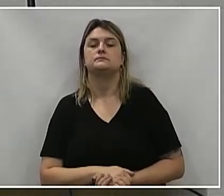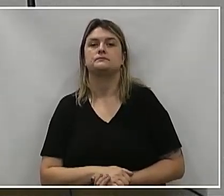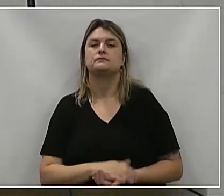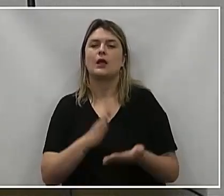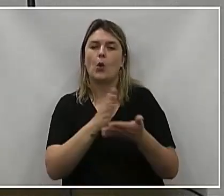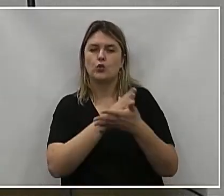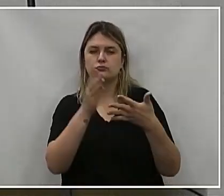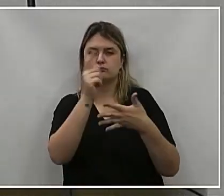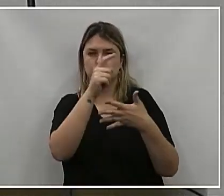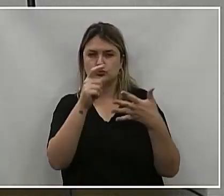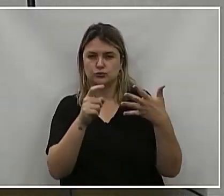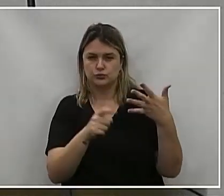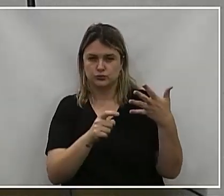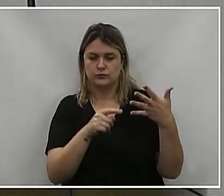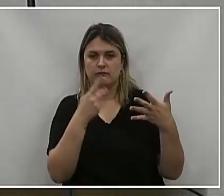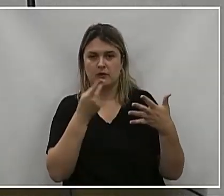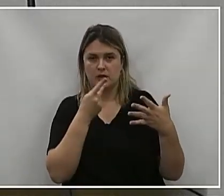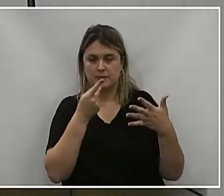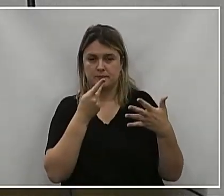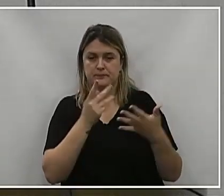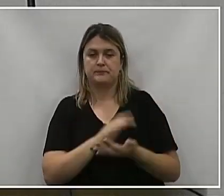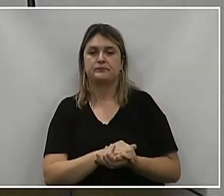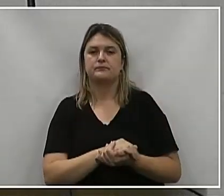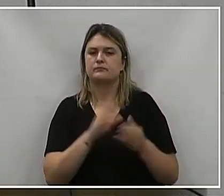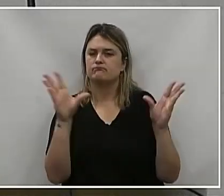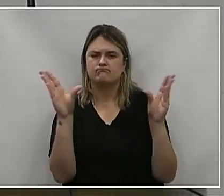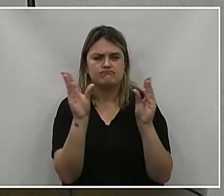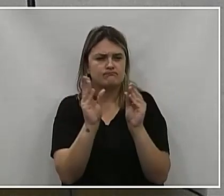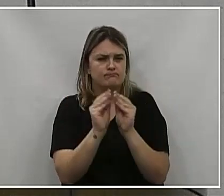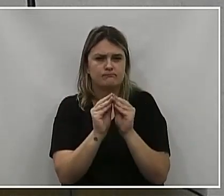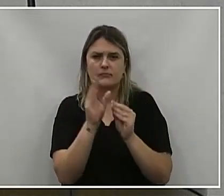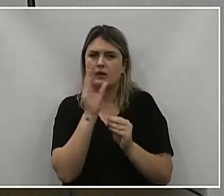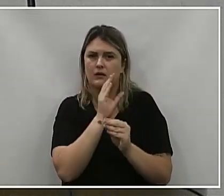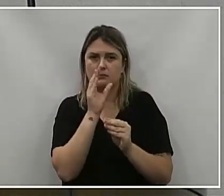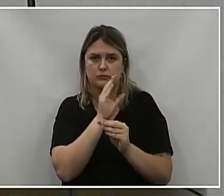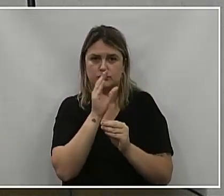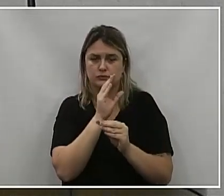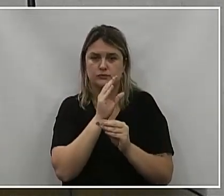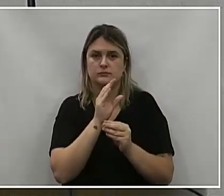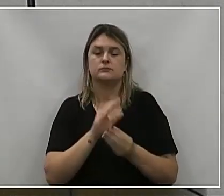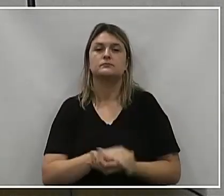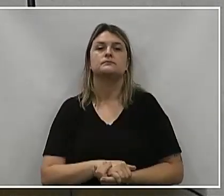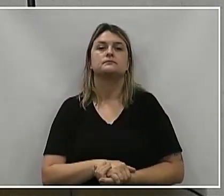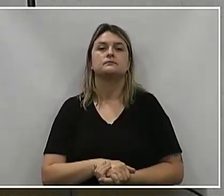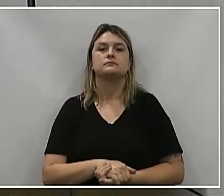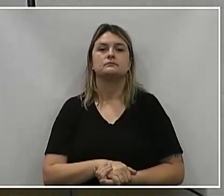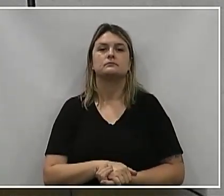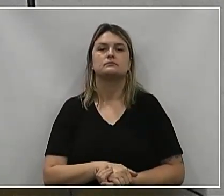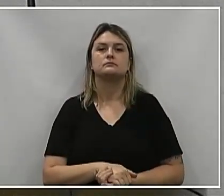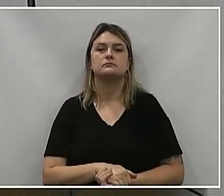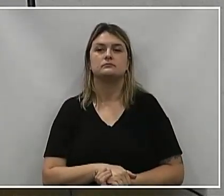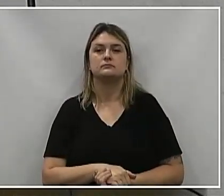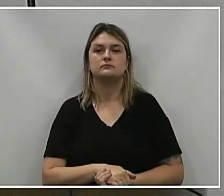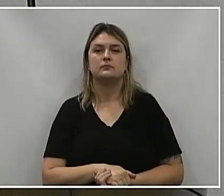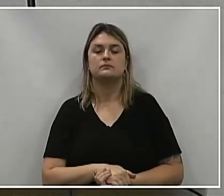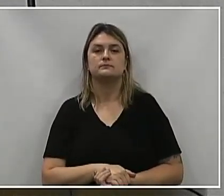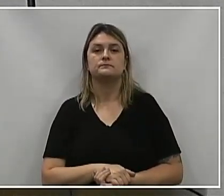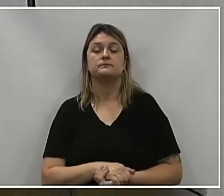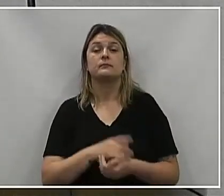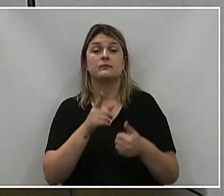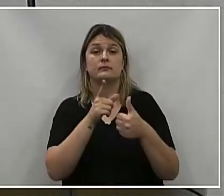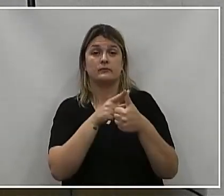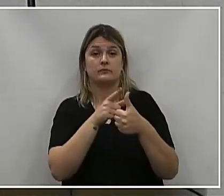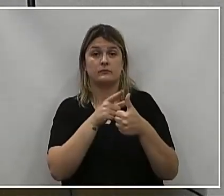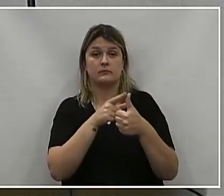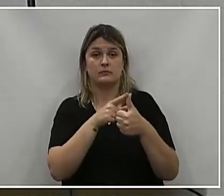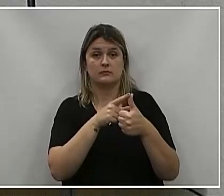alguns pontos que nós vamos abordar aqui de forma bem rápida, né? Sucinta. Nós vamos falar, então,